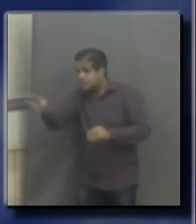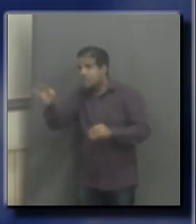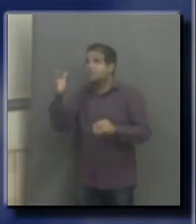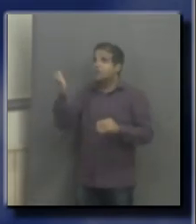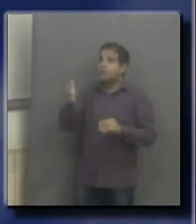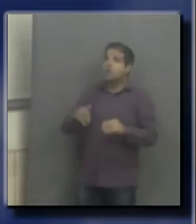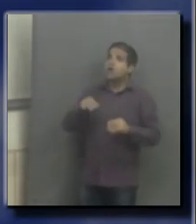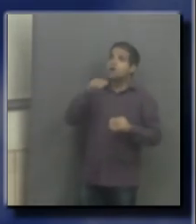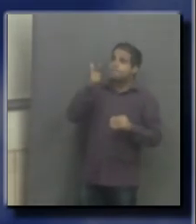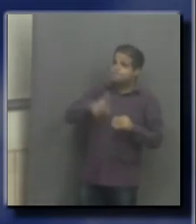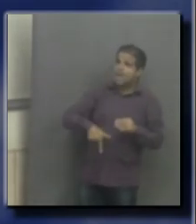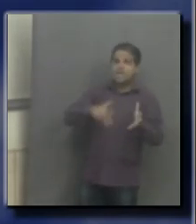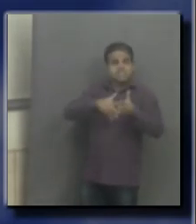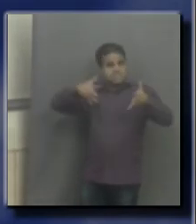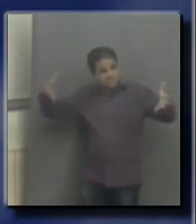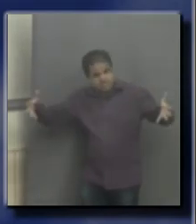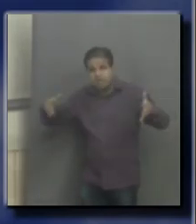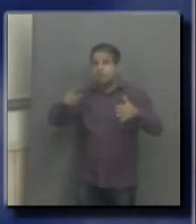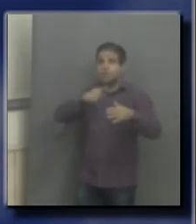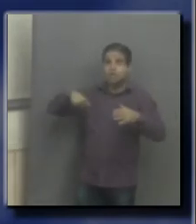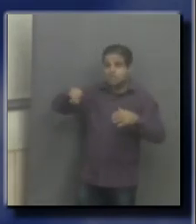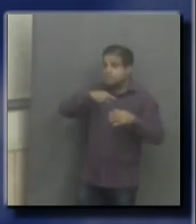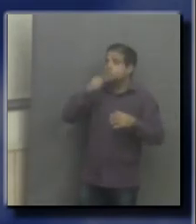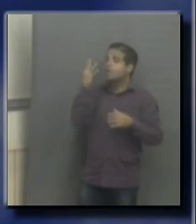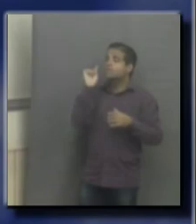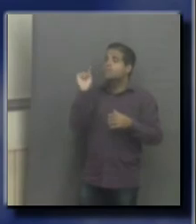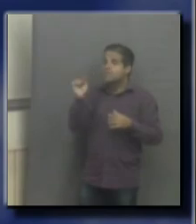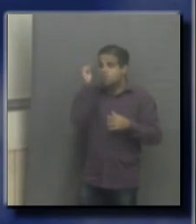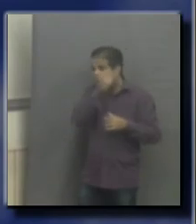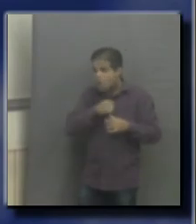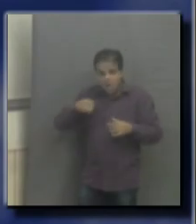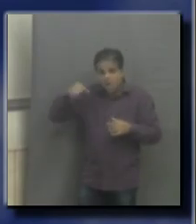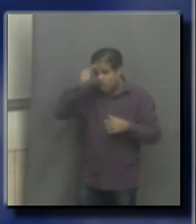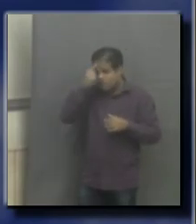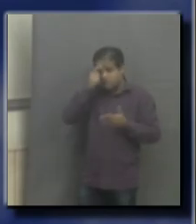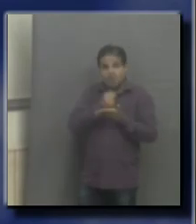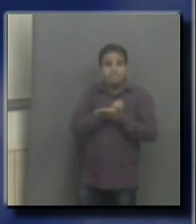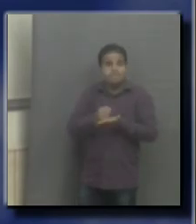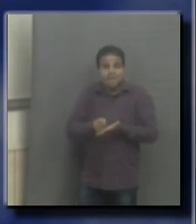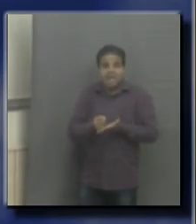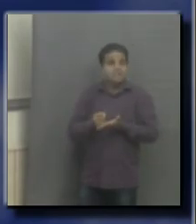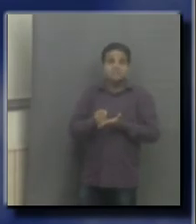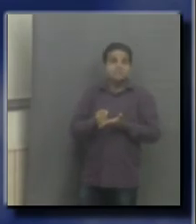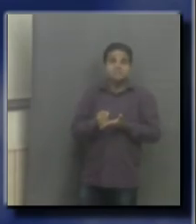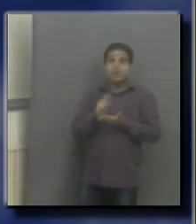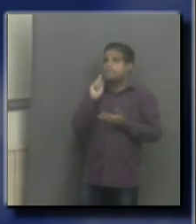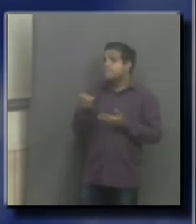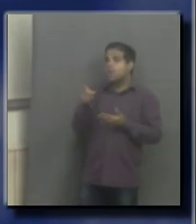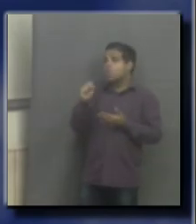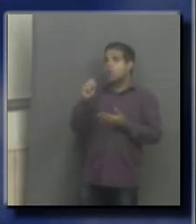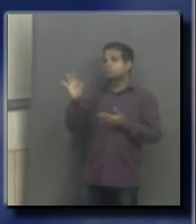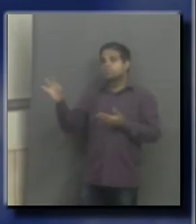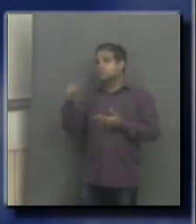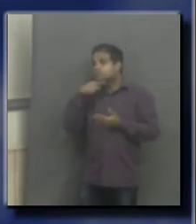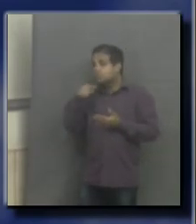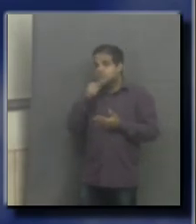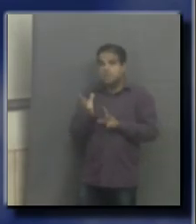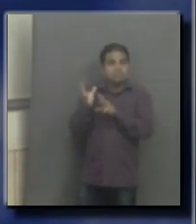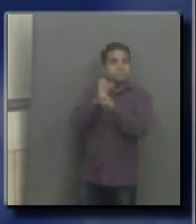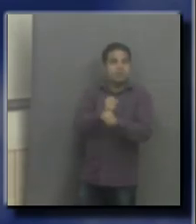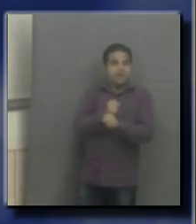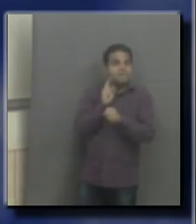de extensão, as nossas 4.000 horas mal passam de 1.800, né?